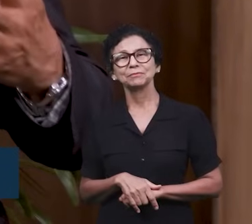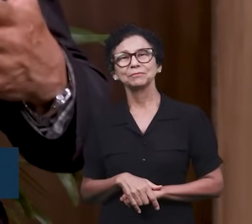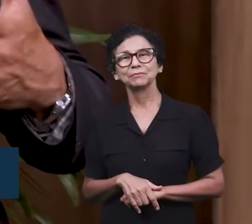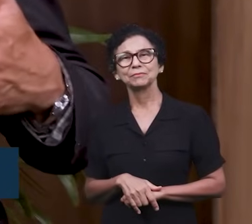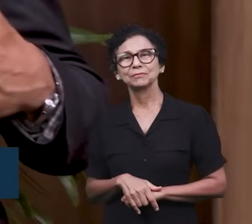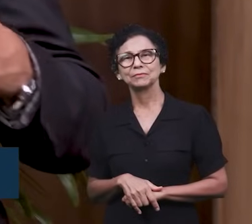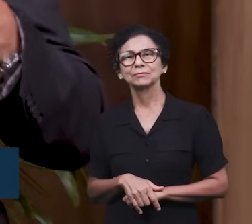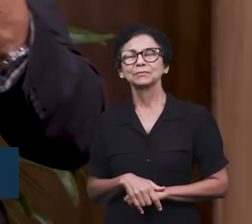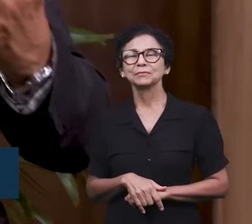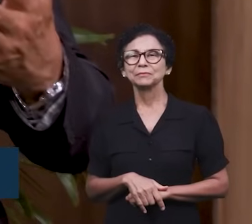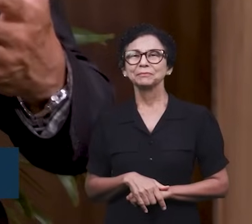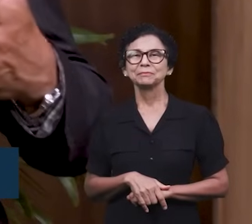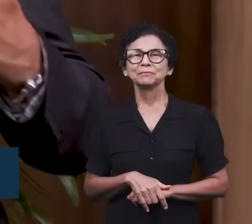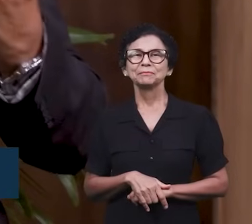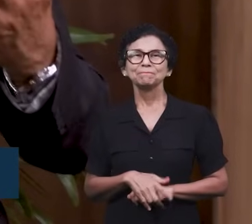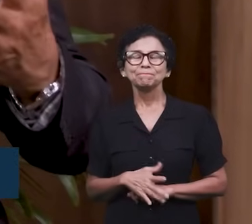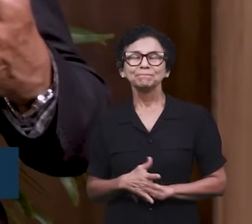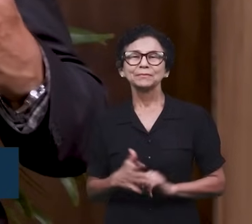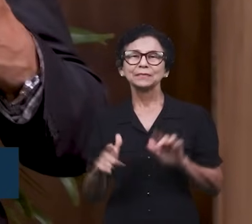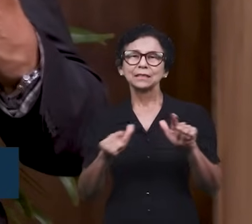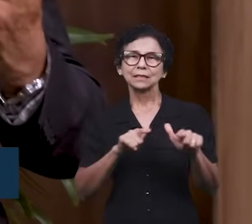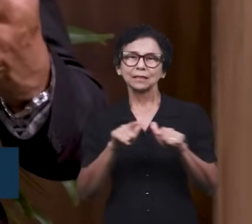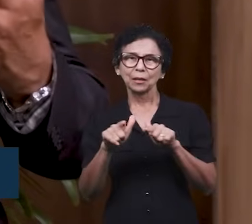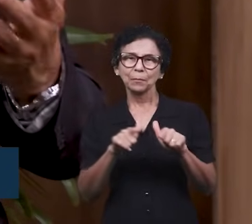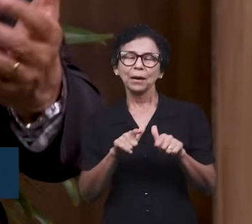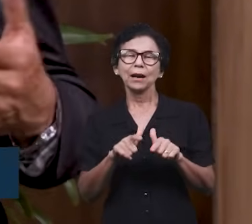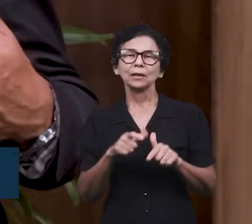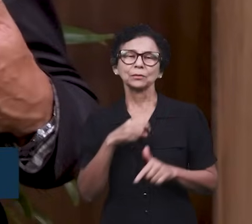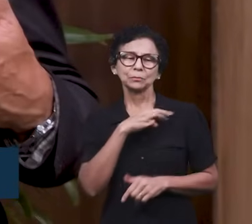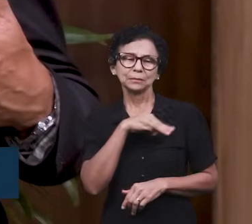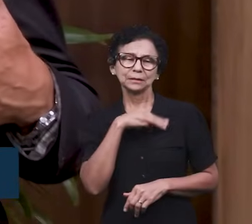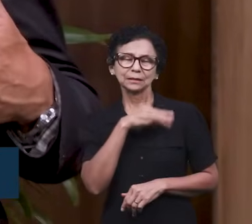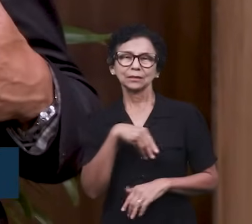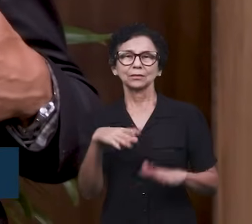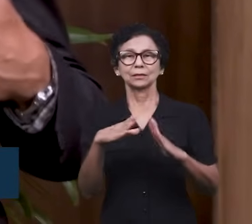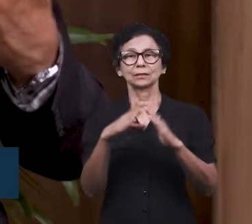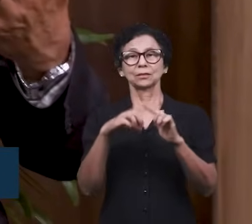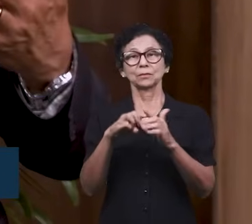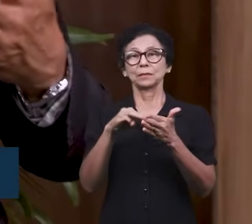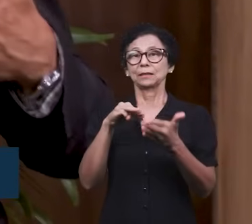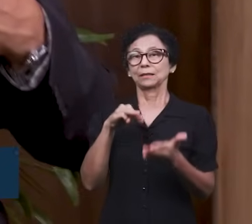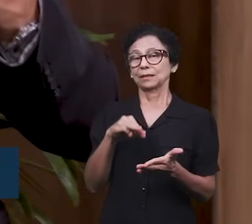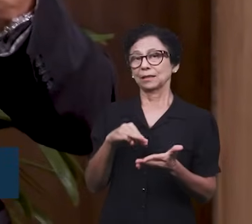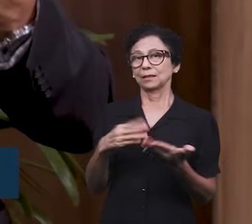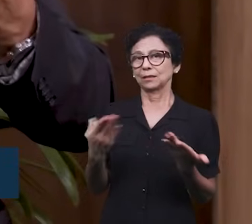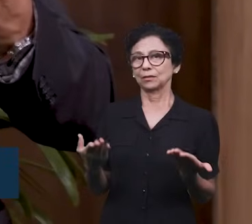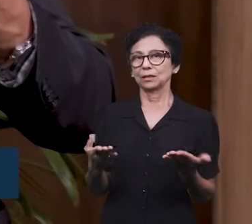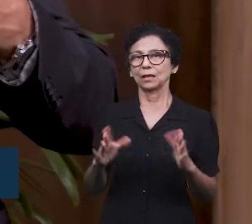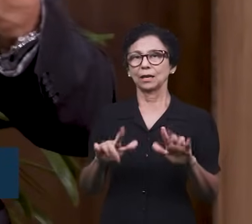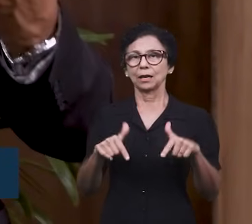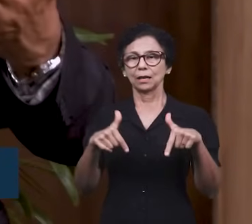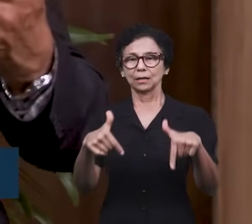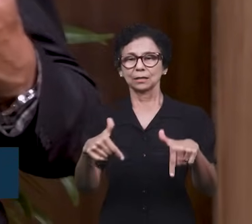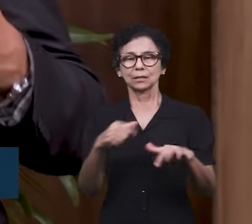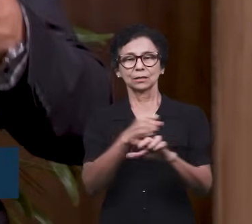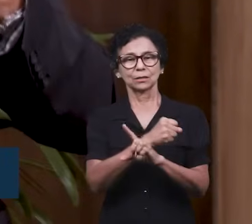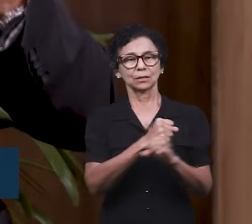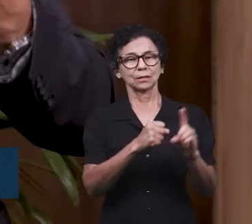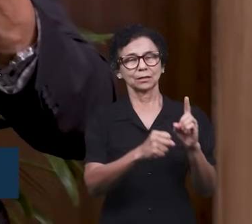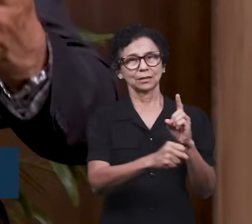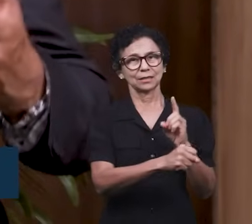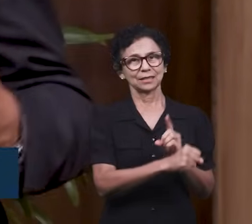nestas ações realizadas pela Igreja Cristã Maranata, que diz respeito à ação social, bem